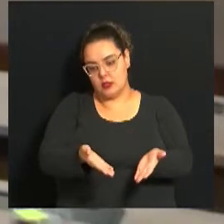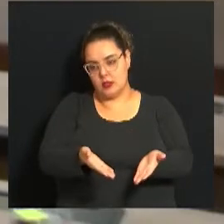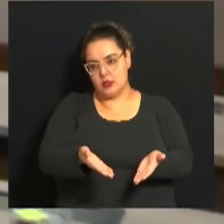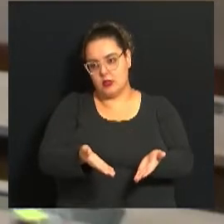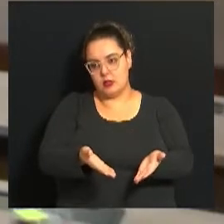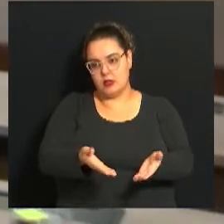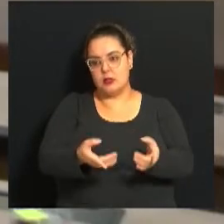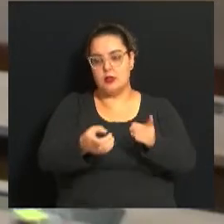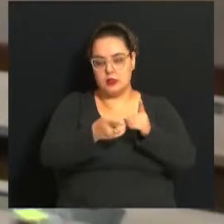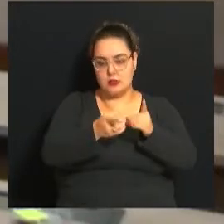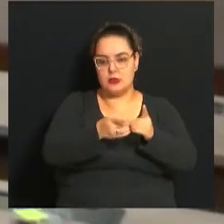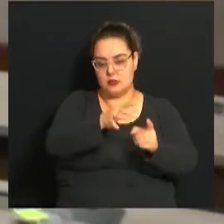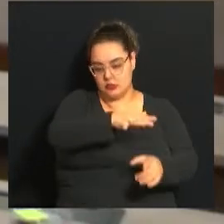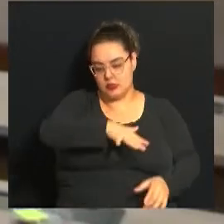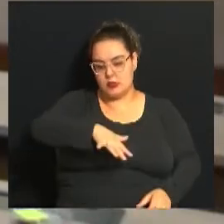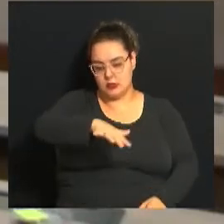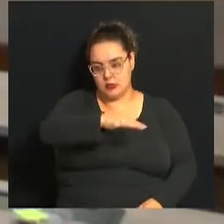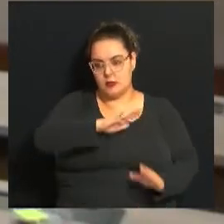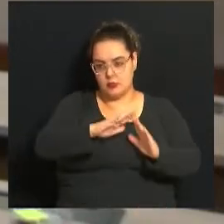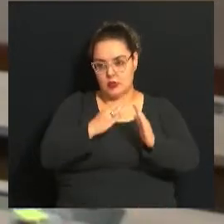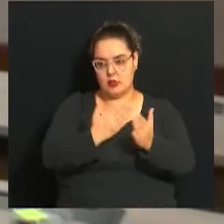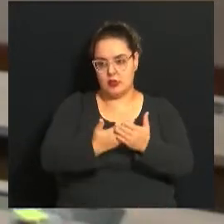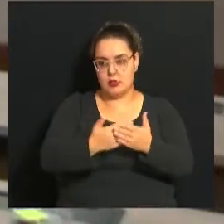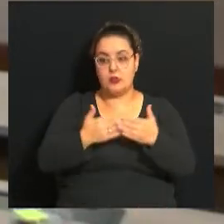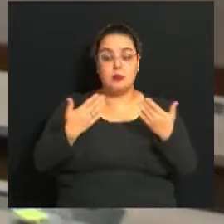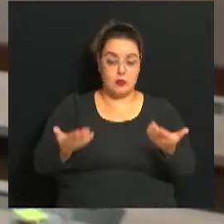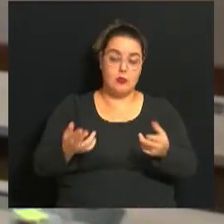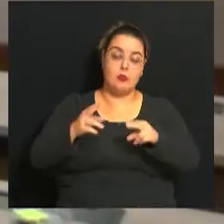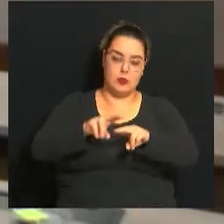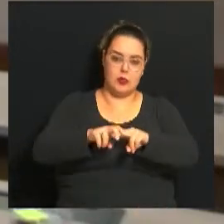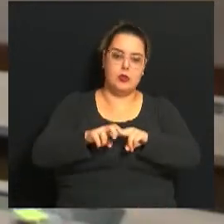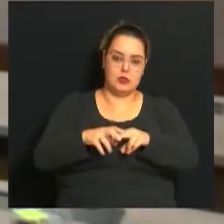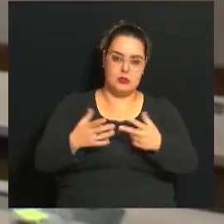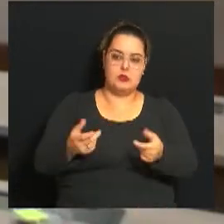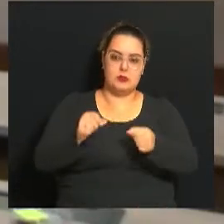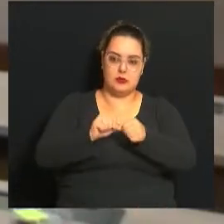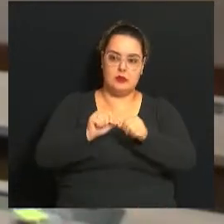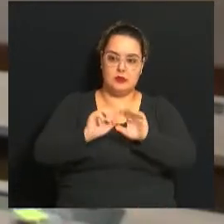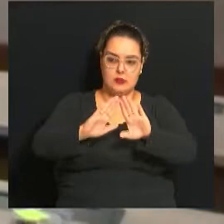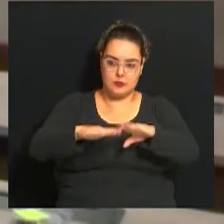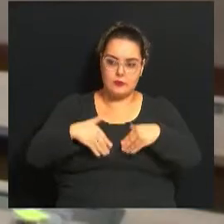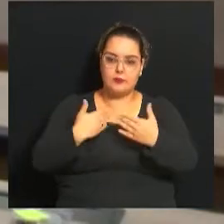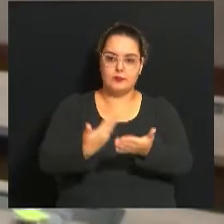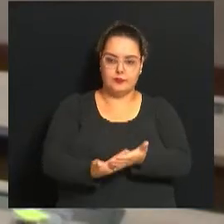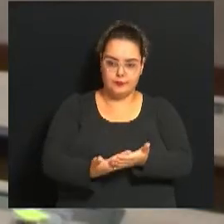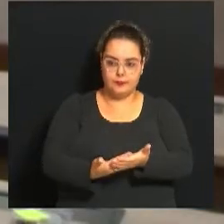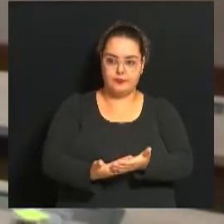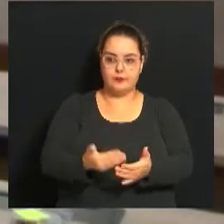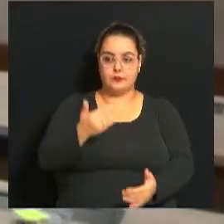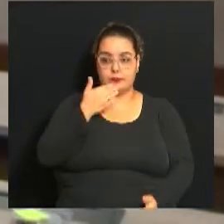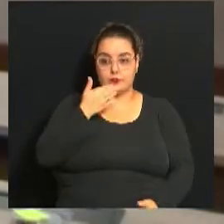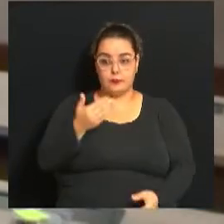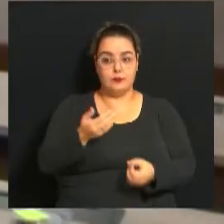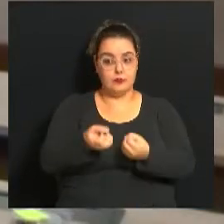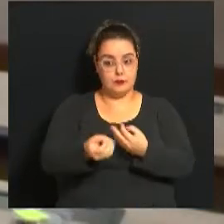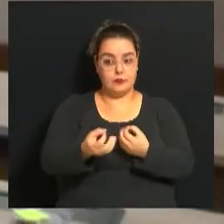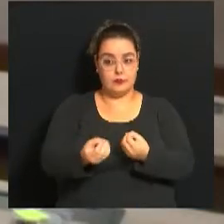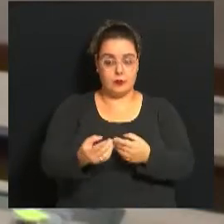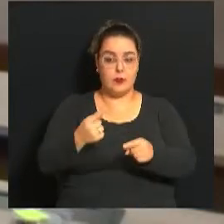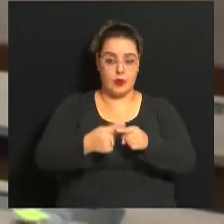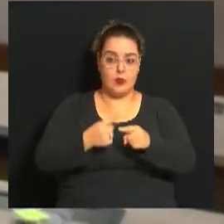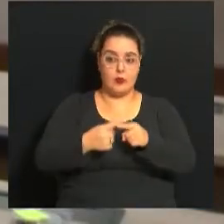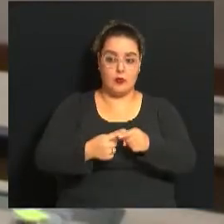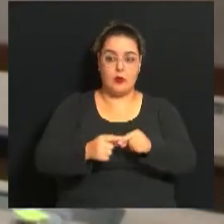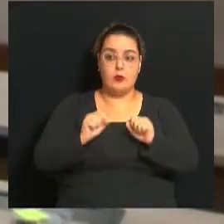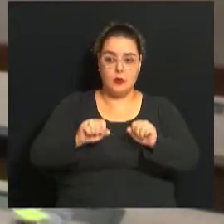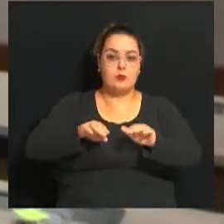atendidos por essa escola. Então, por isso, a gente está fazendo esse requerimento, solicitando essas informações, porque isso pode virar prática, sabe? Se